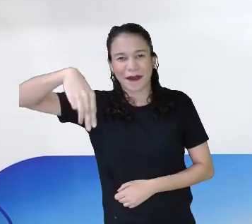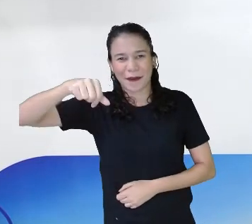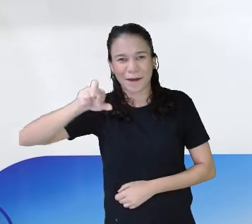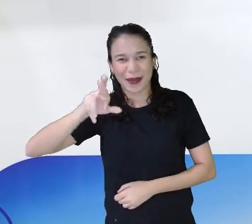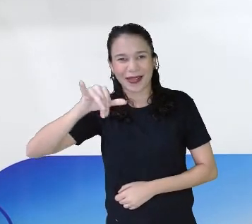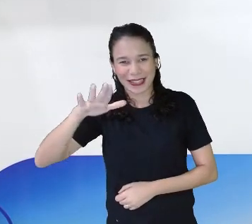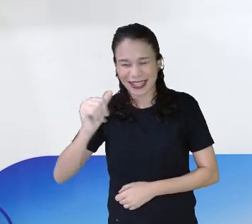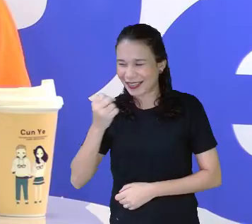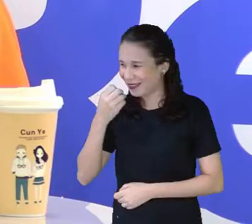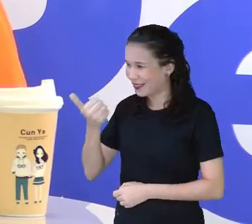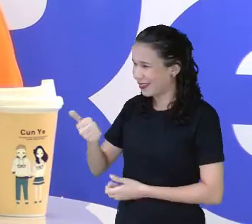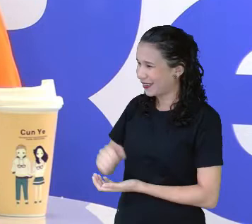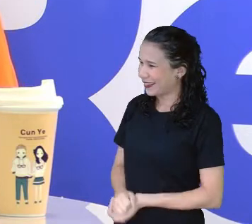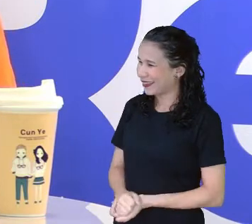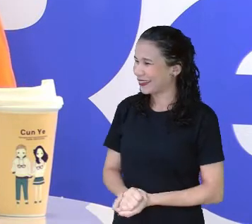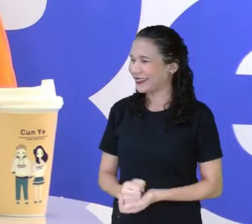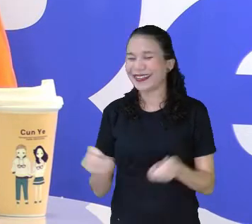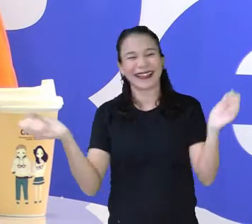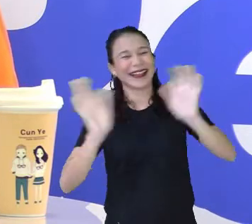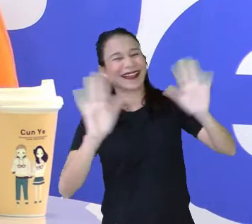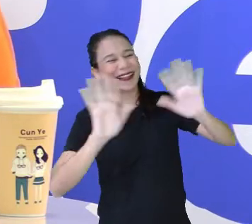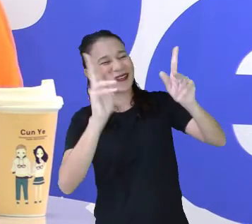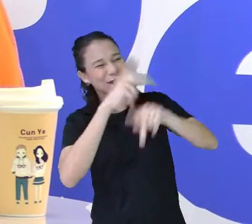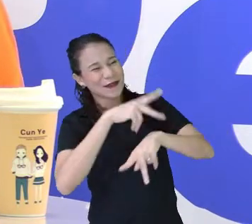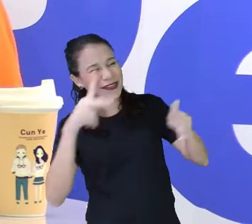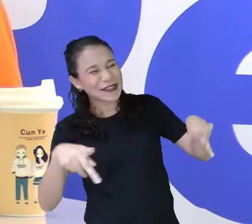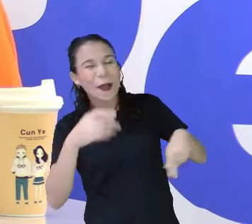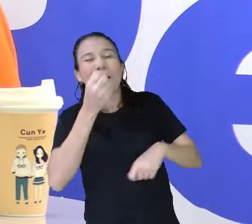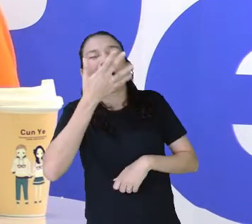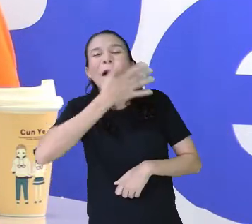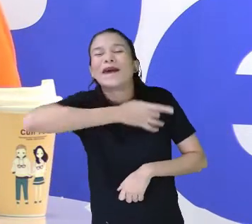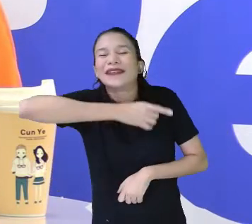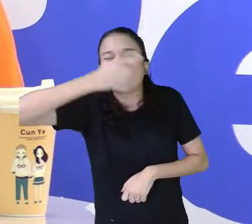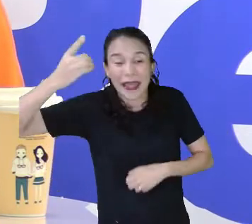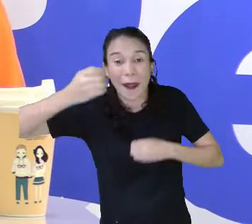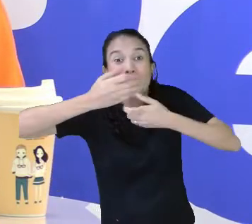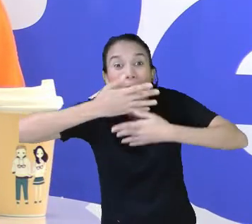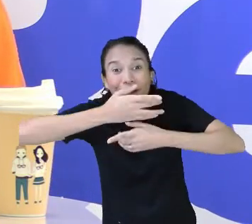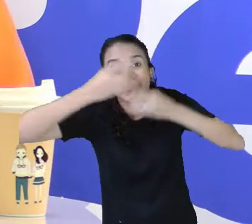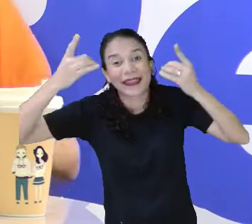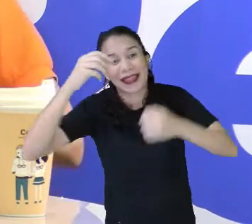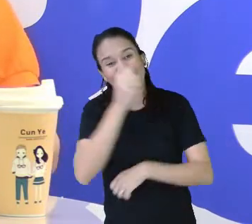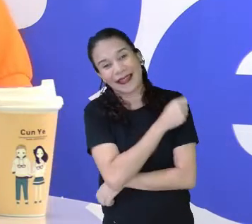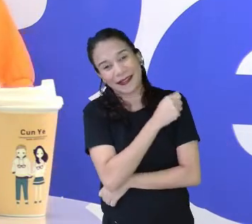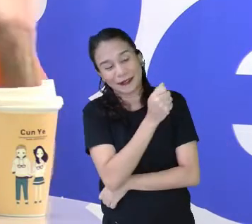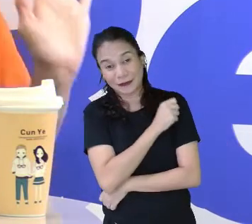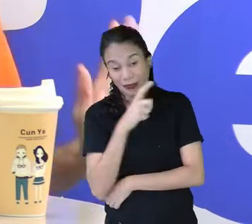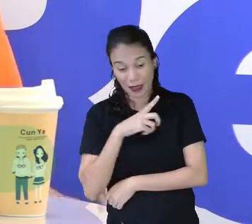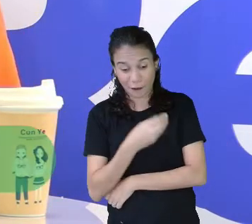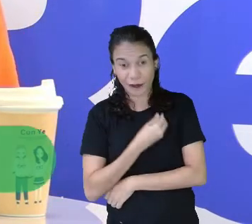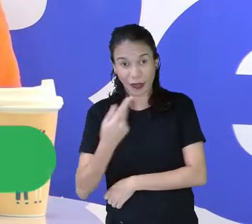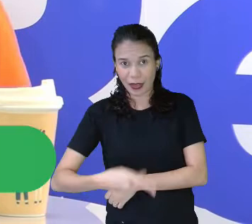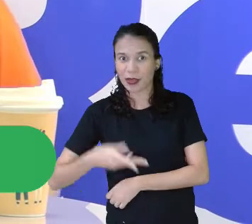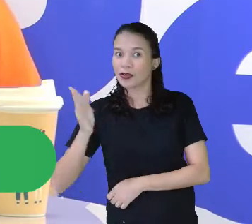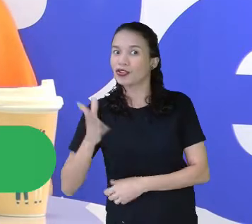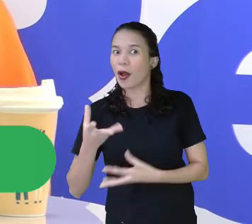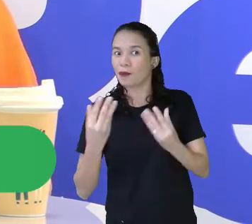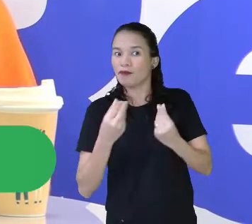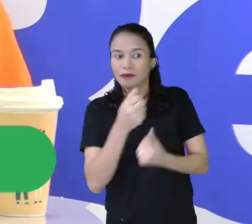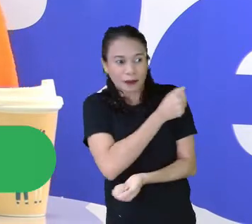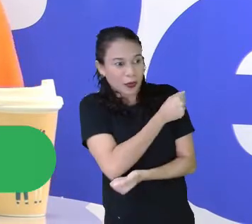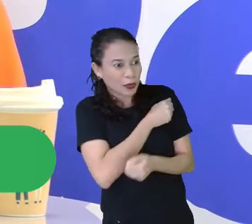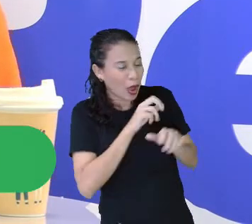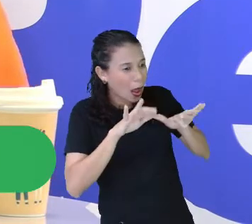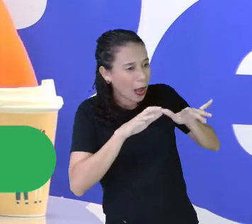bem, professora? Olá, professora Mauricéia. Bom dia, estudantes. Eu estou aqui já repleta de alunos,